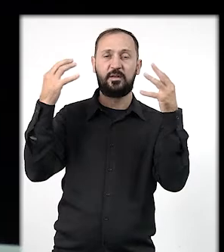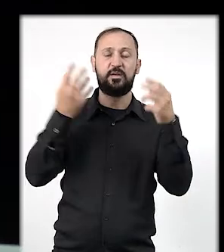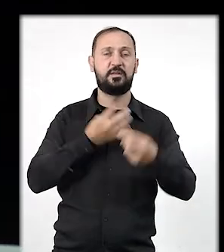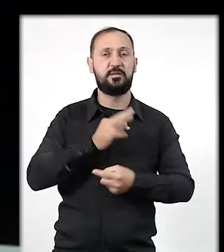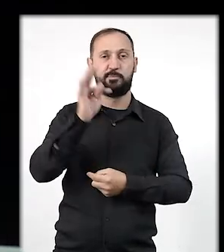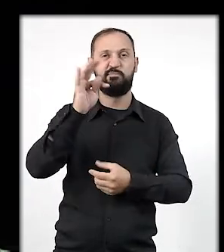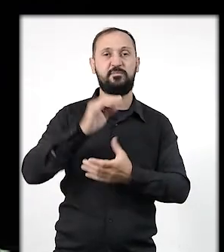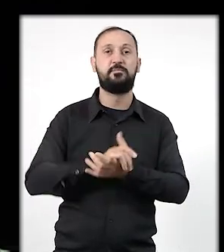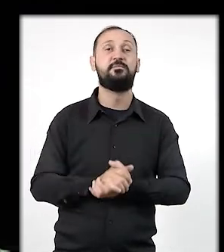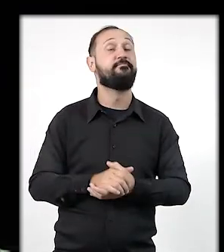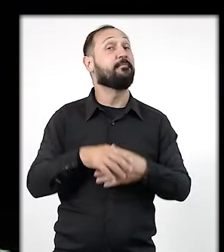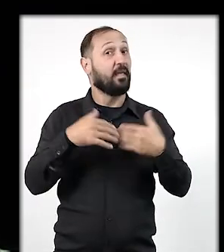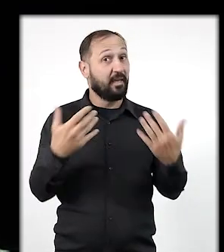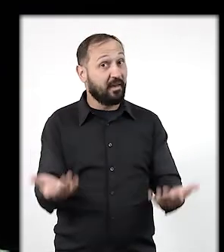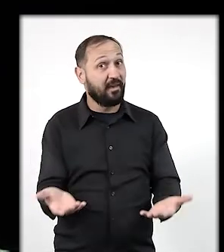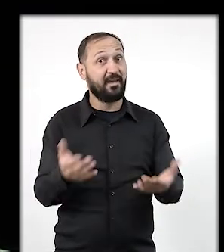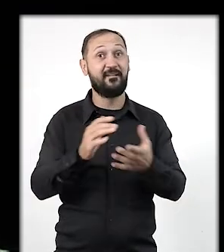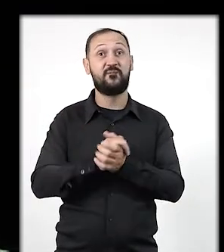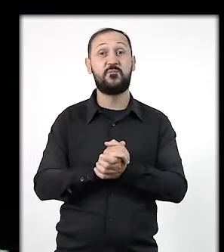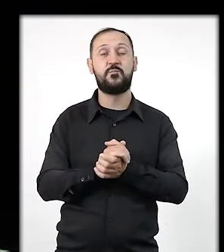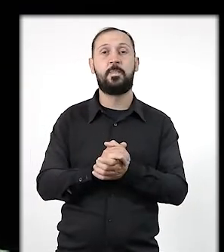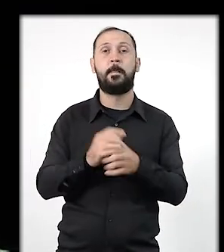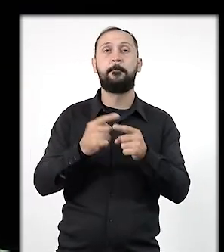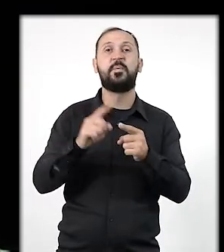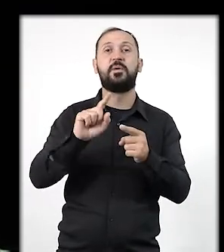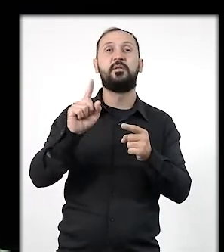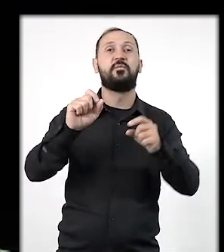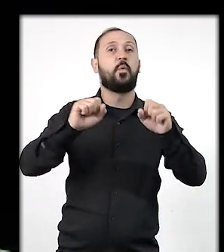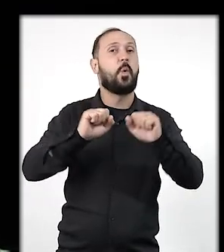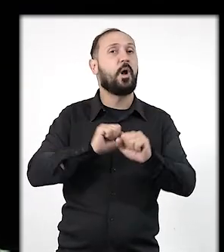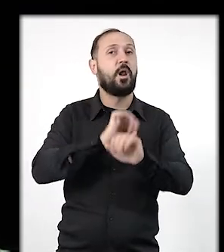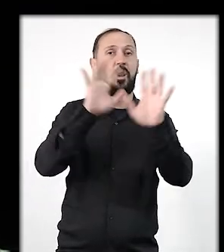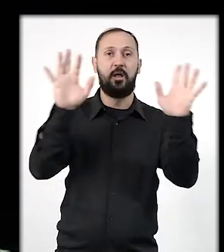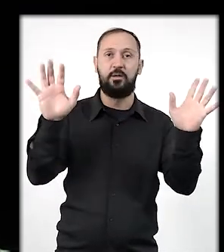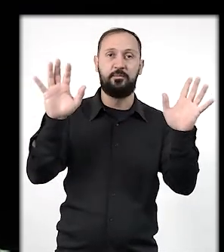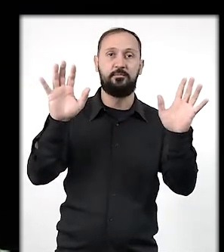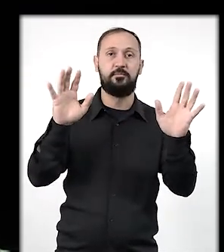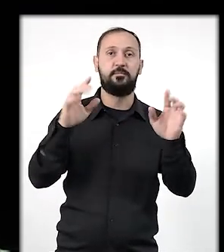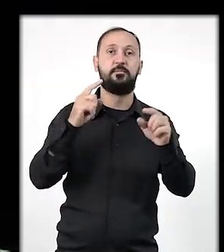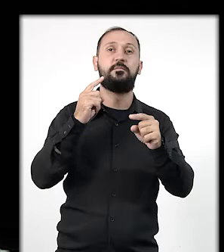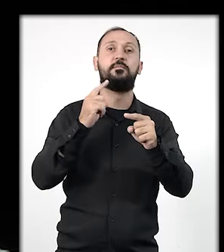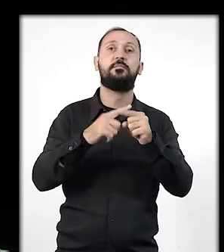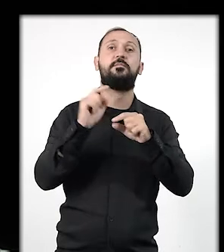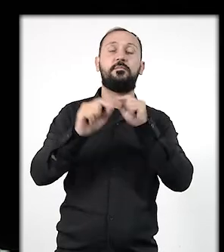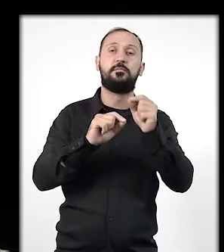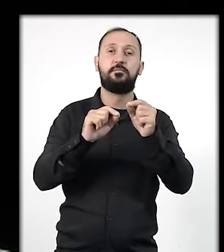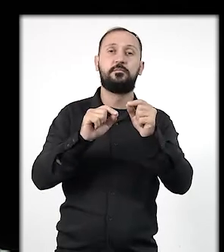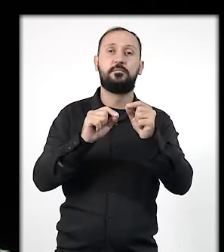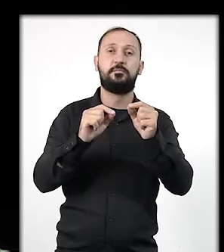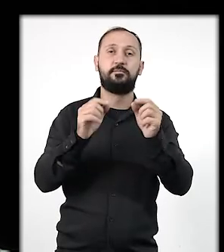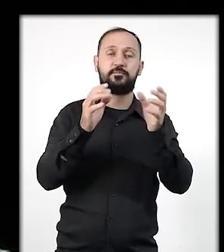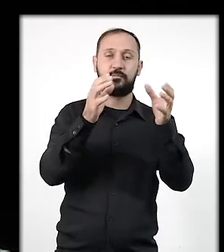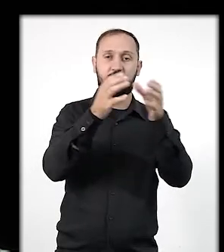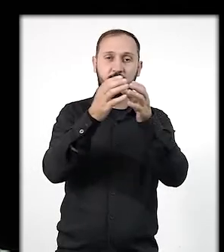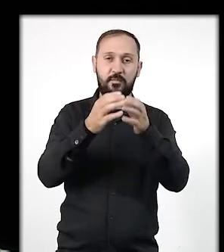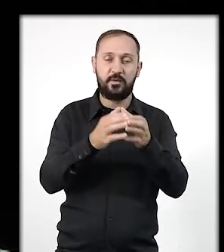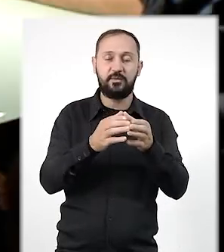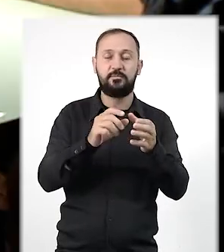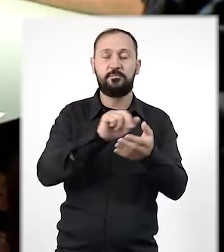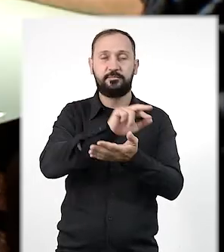testosterona. Exatamente. Embora isso não tenha ficado muito claro por conta do conjunto de subvariáveis... Mas que há